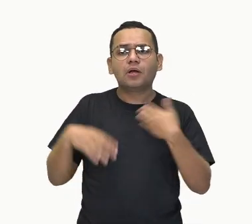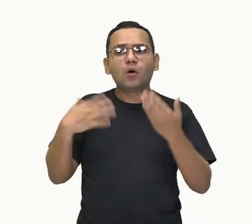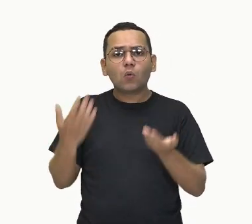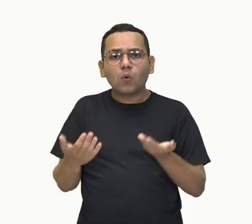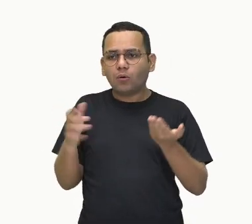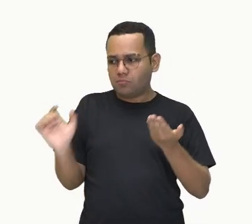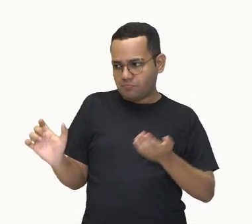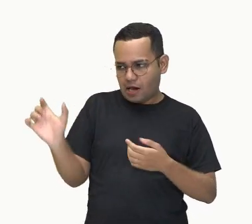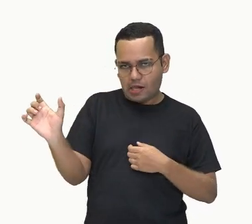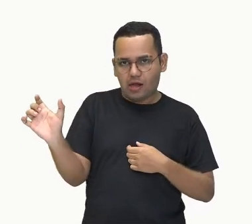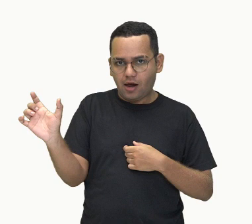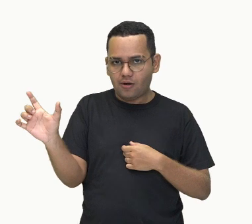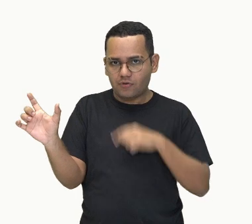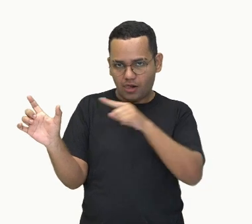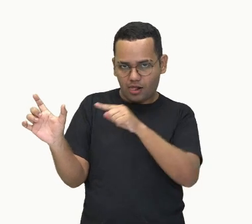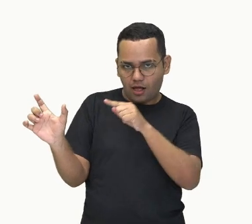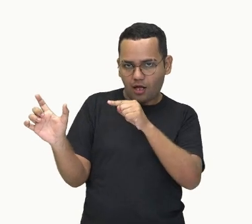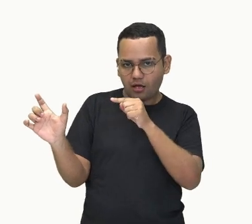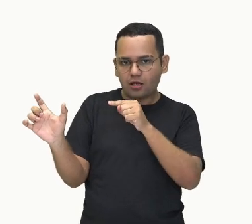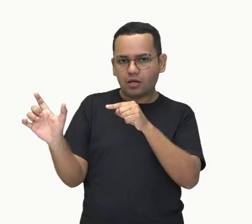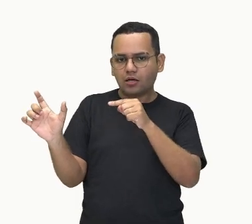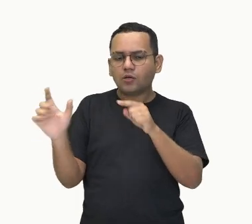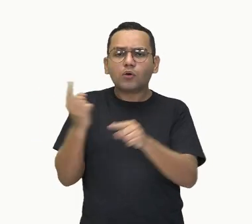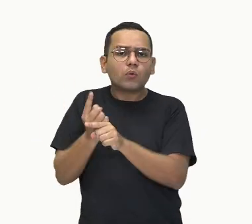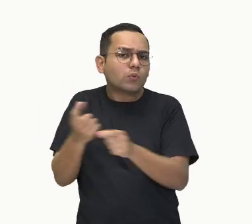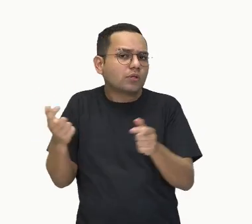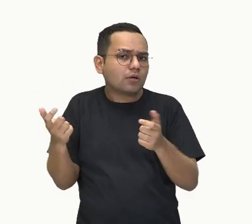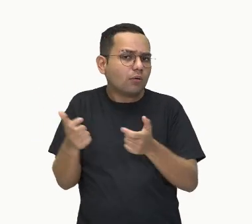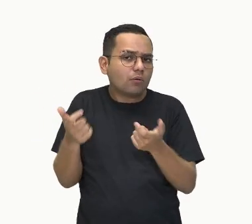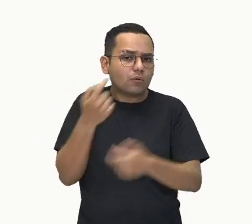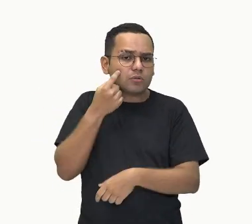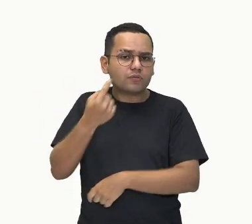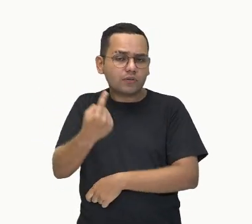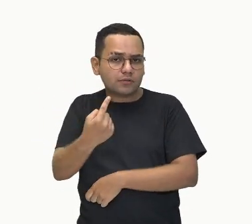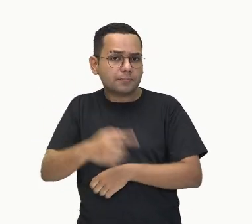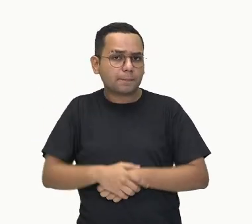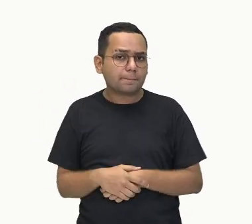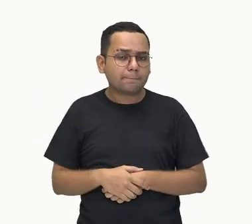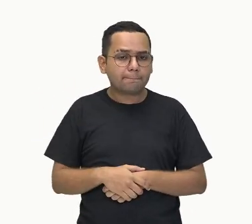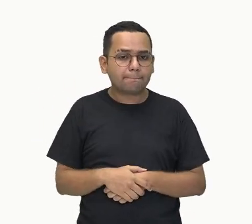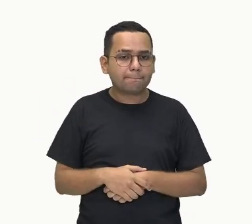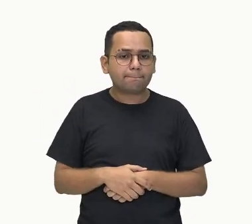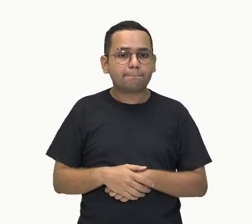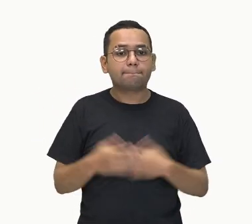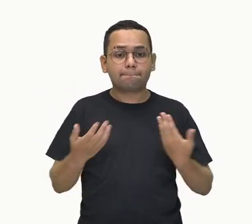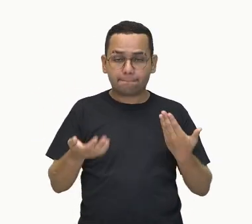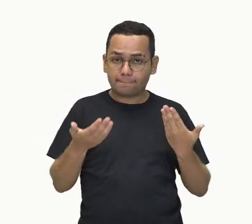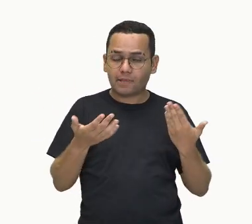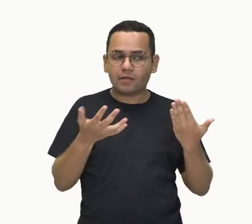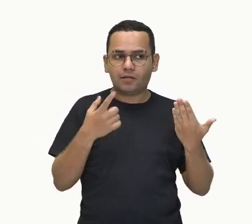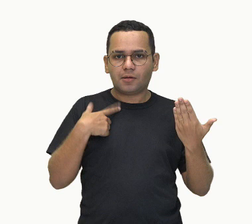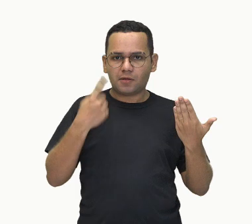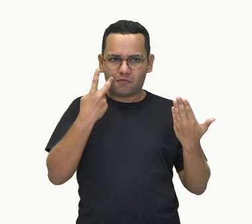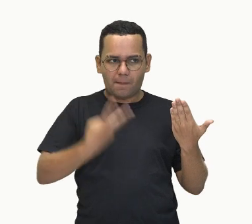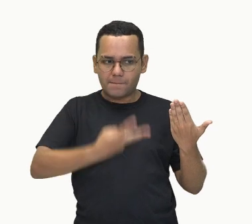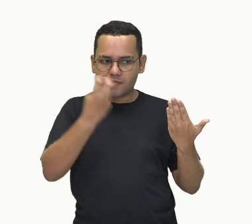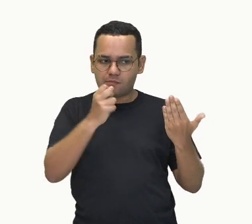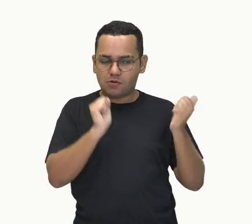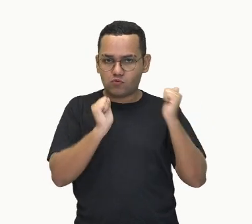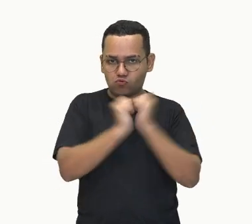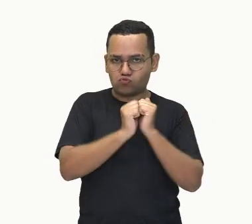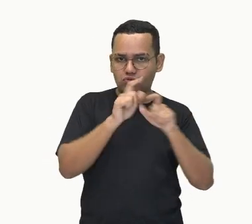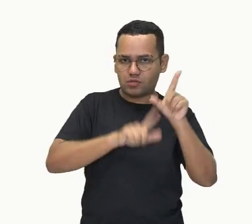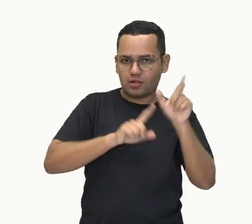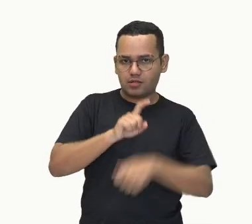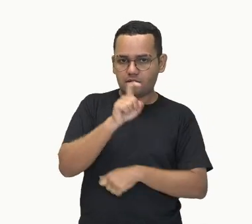reta? Pergunta. Você vai aqui olhar para a equação reduzida, ver quem é que está acompanhando o x, e aí